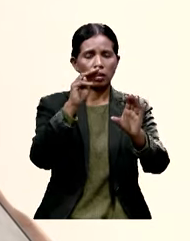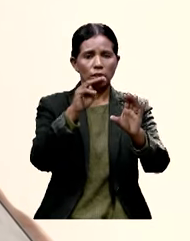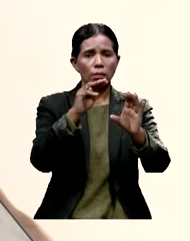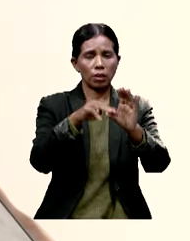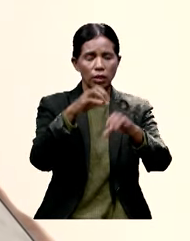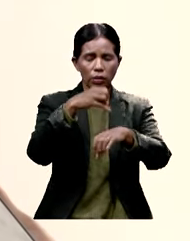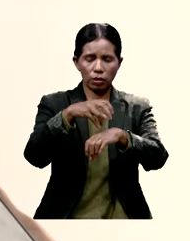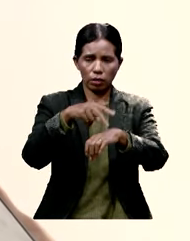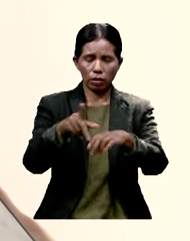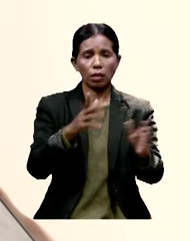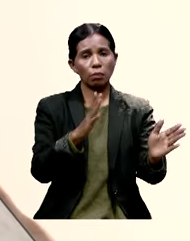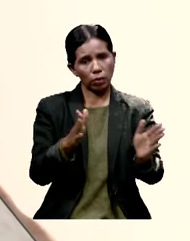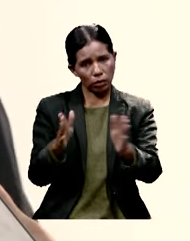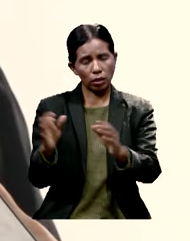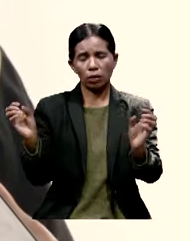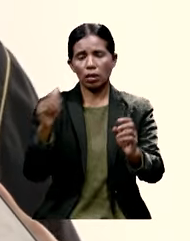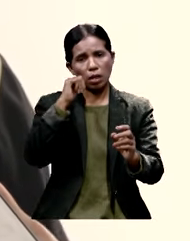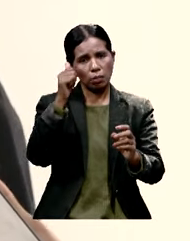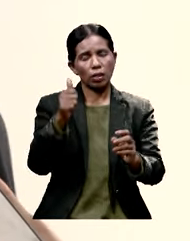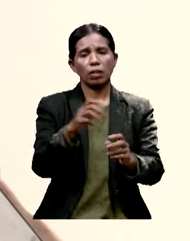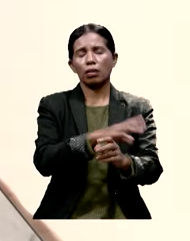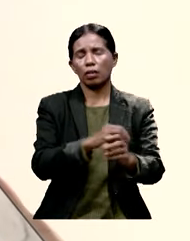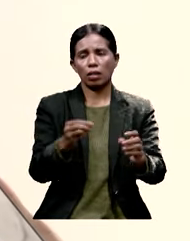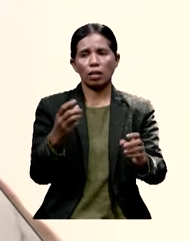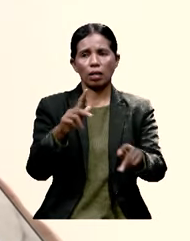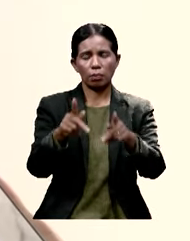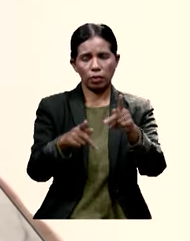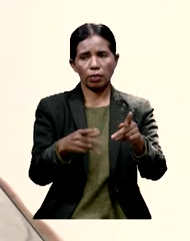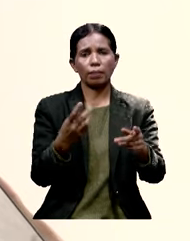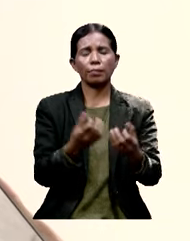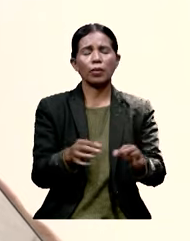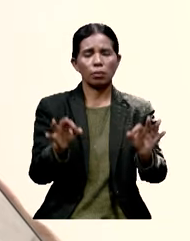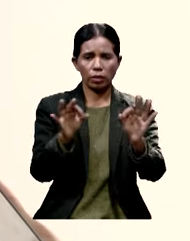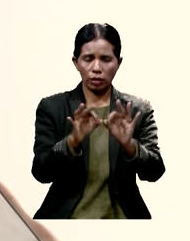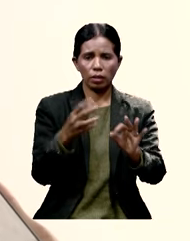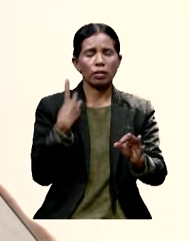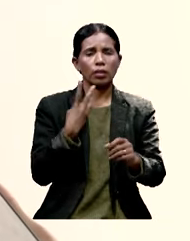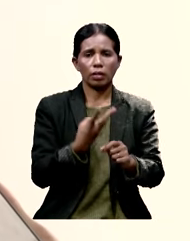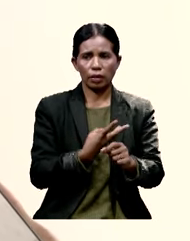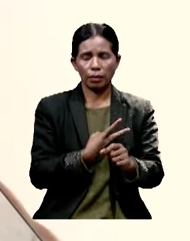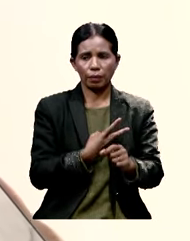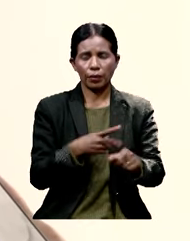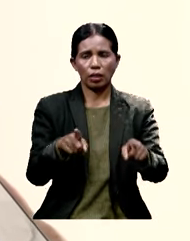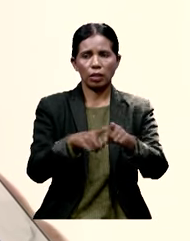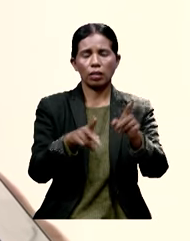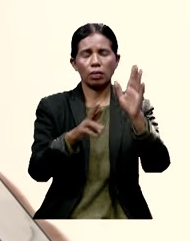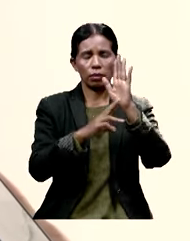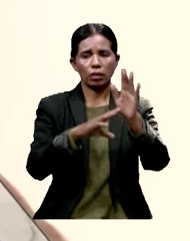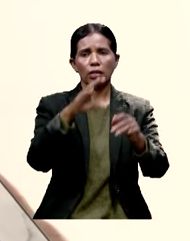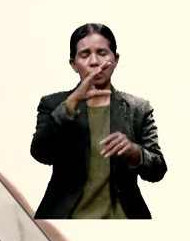ouvem avan processo, anessa mos é mais ele produto também. Então, portanto, anessa o presidente da Câmara de